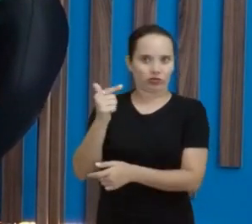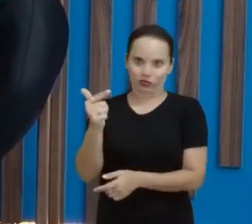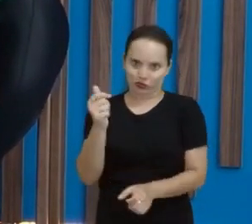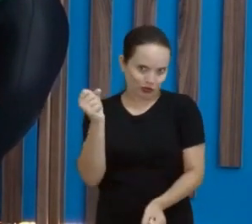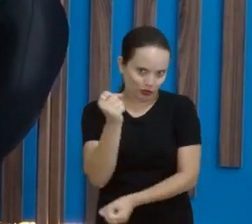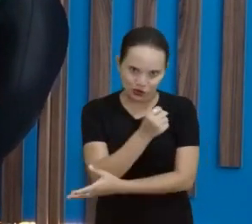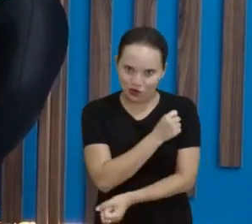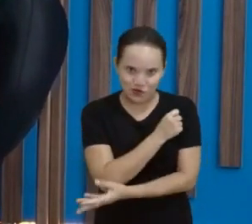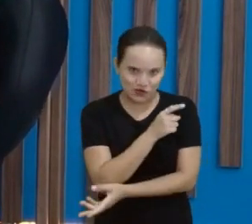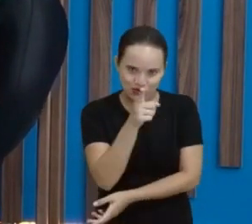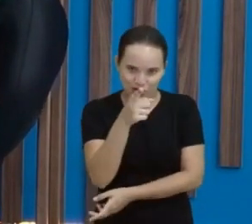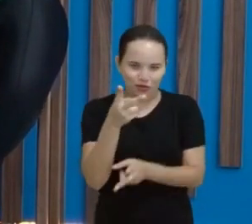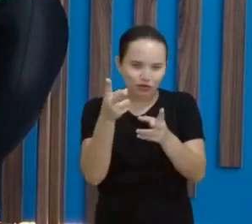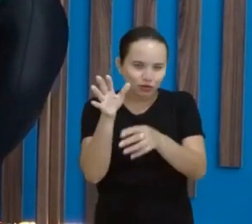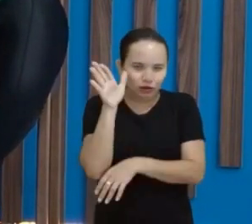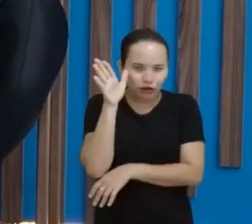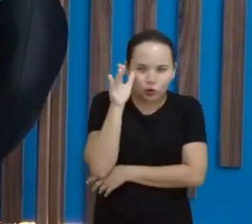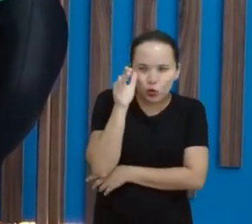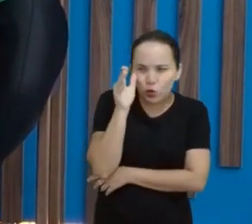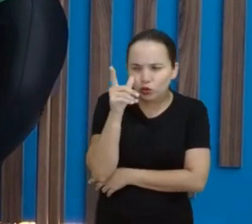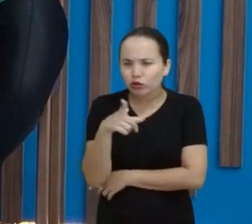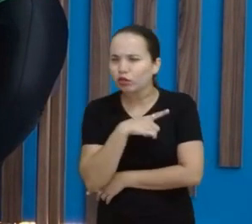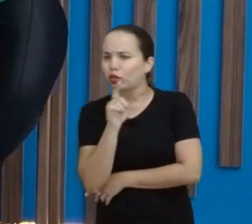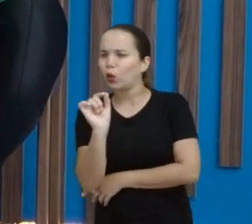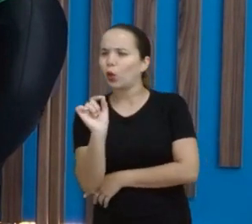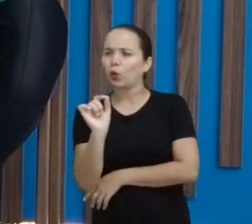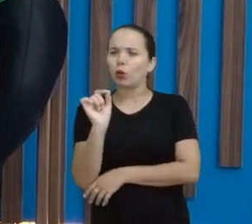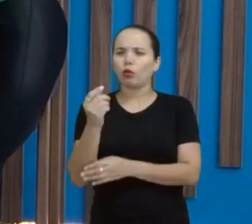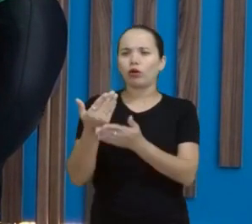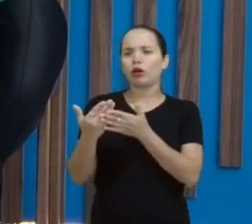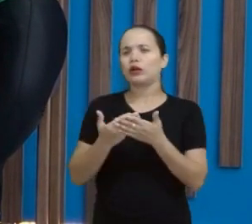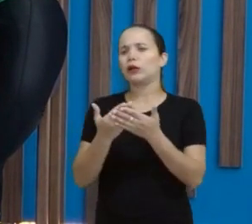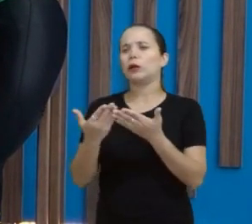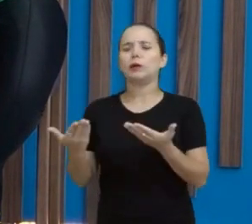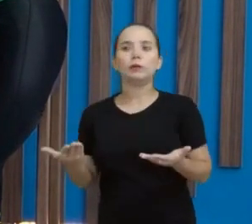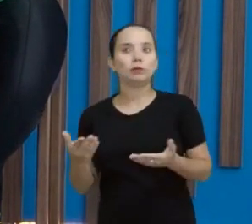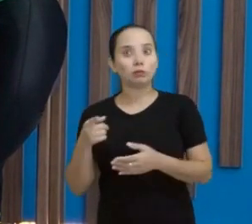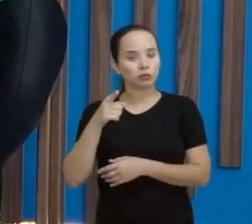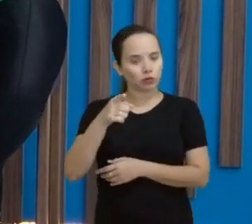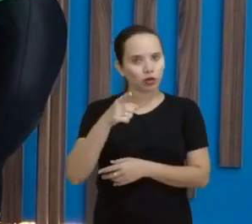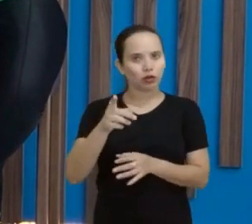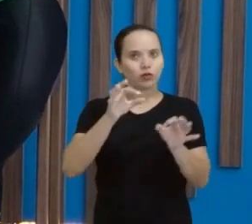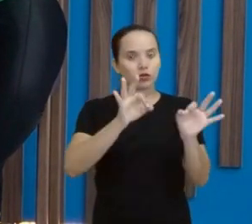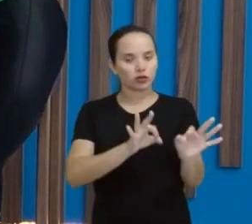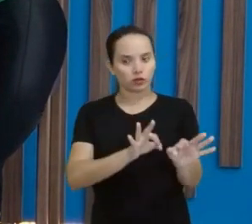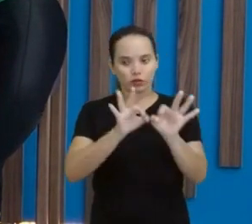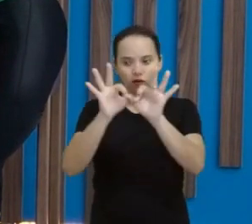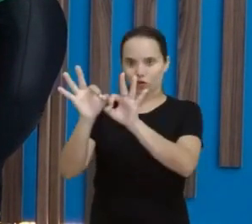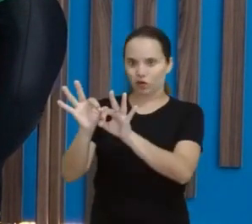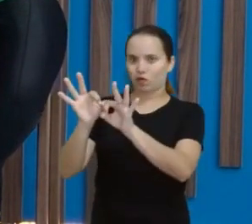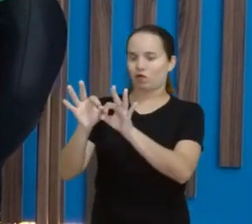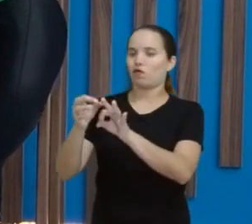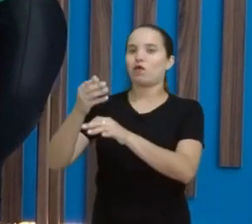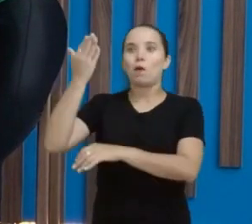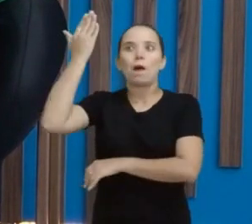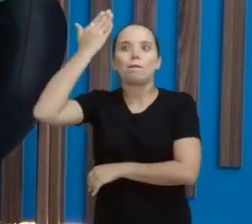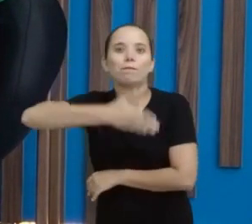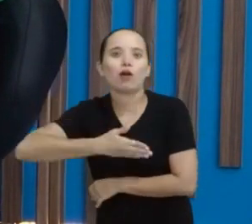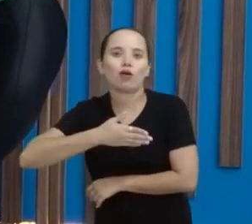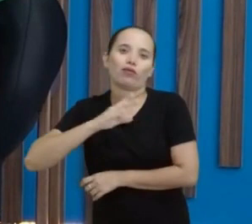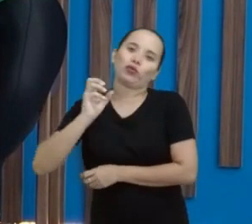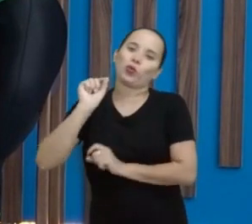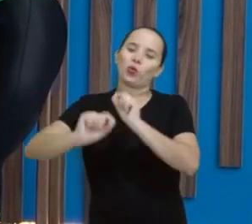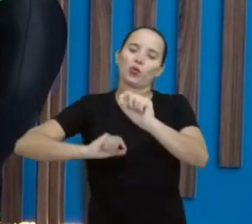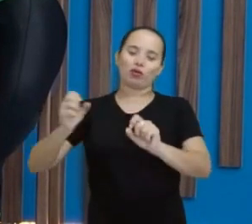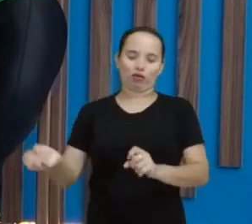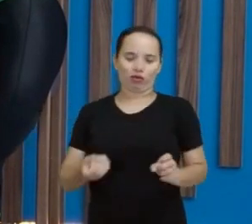você ficar curioso. Aí, será o que é que vai aparecer na aula? Porque vocês vão ver a prova viva de inovação, não é?